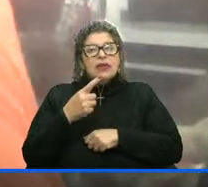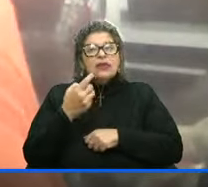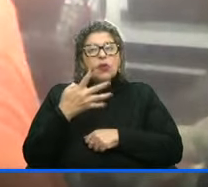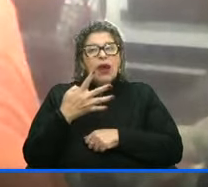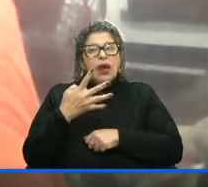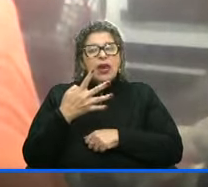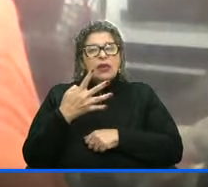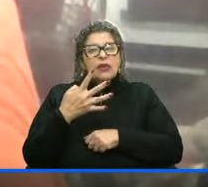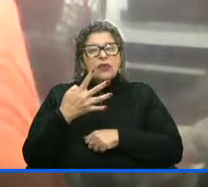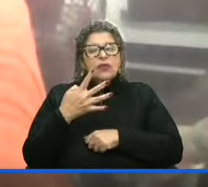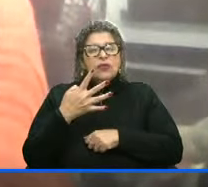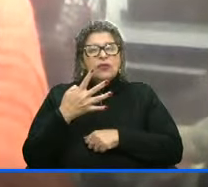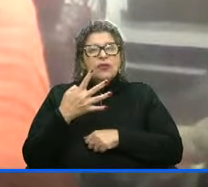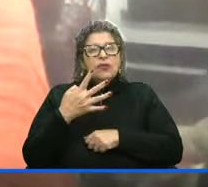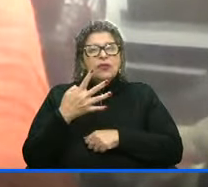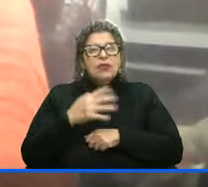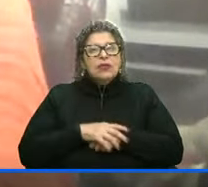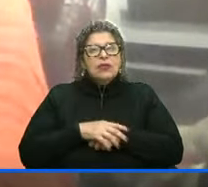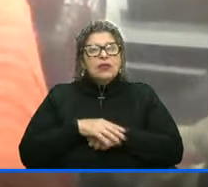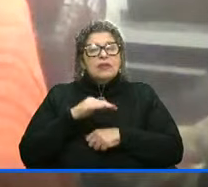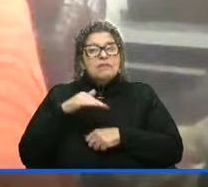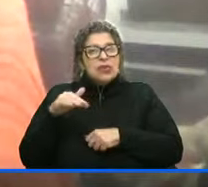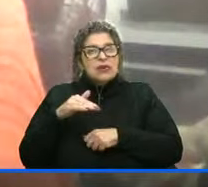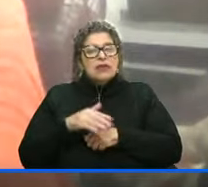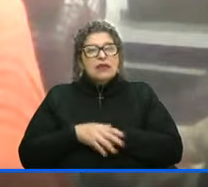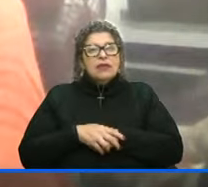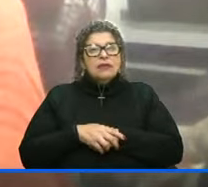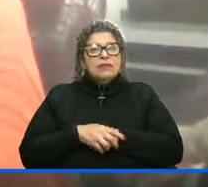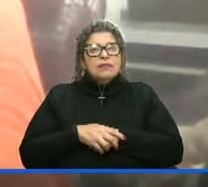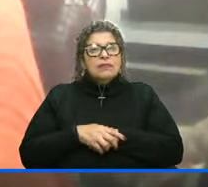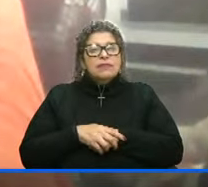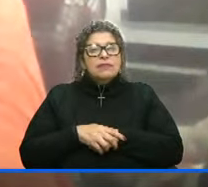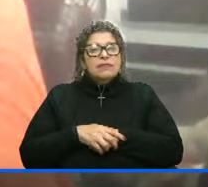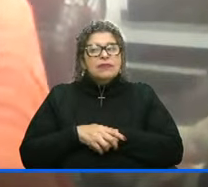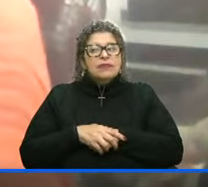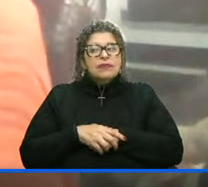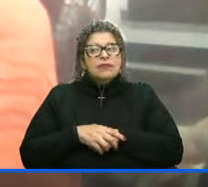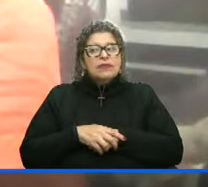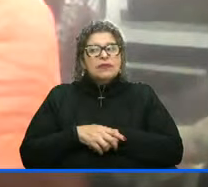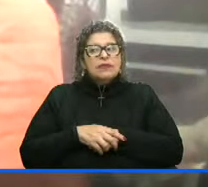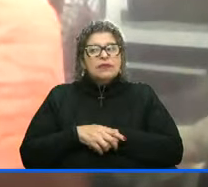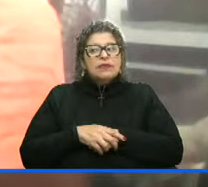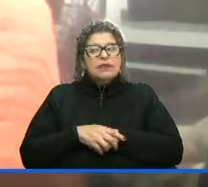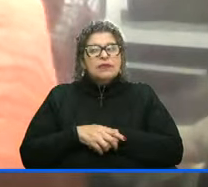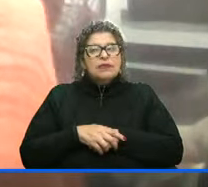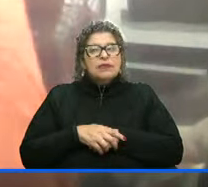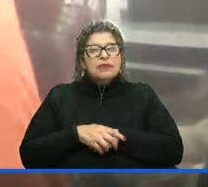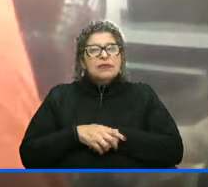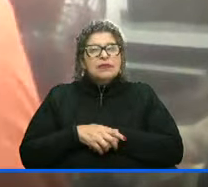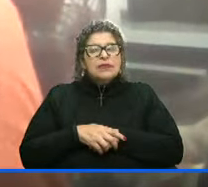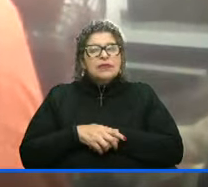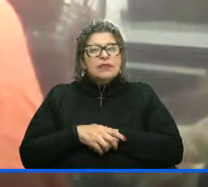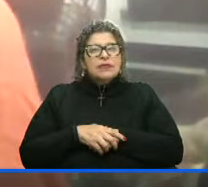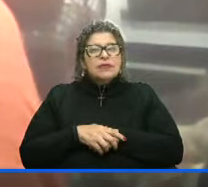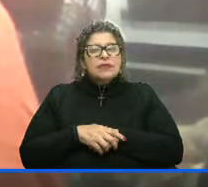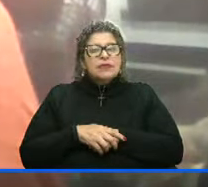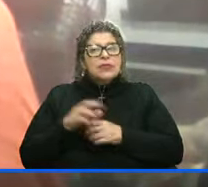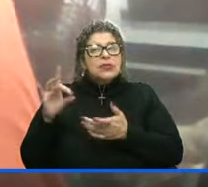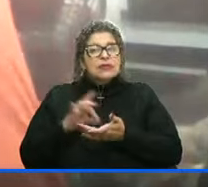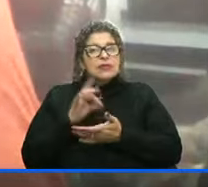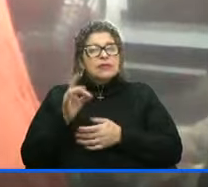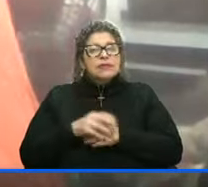no máximo. Eu tenho uma audiência com o Ikeda nesse horário. Então, se a gente puder agora na fala da Aline, com inscrição